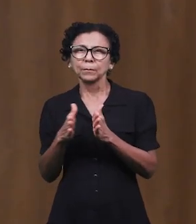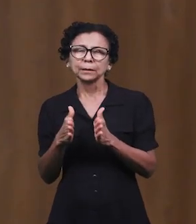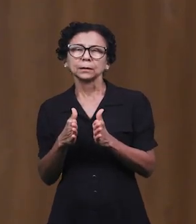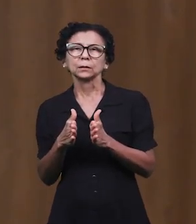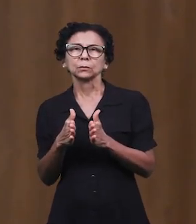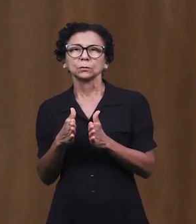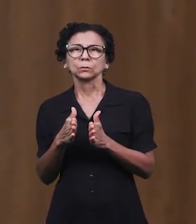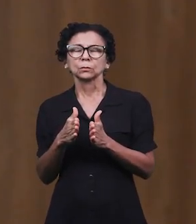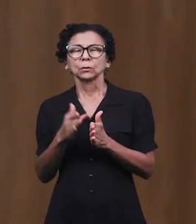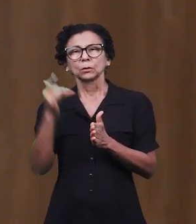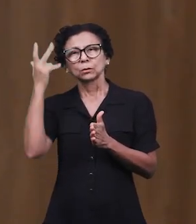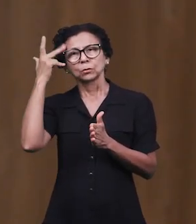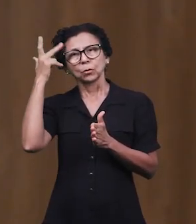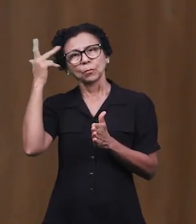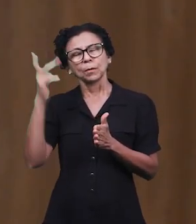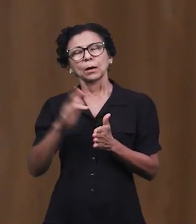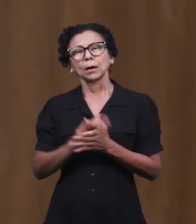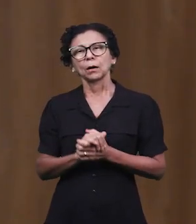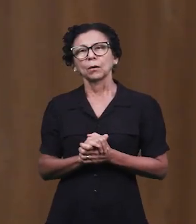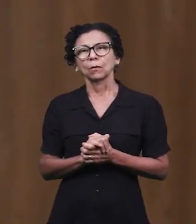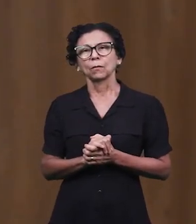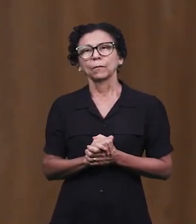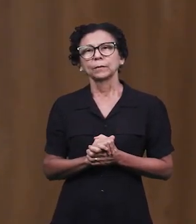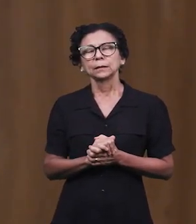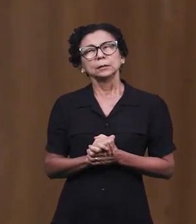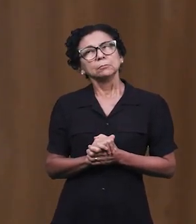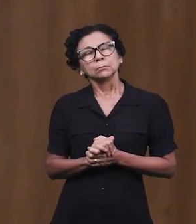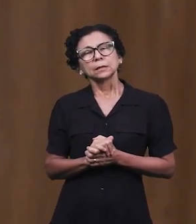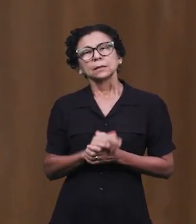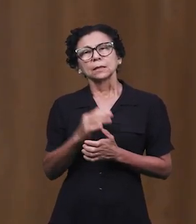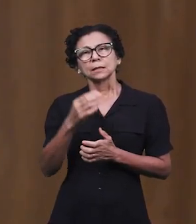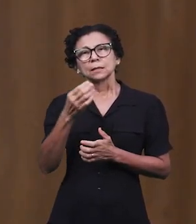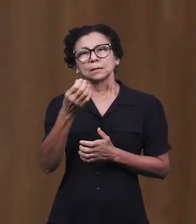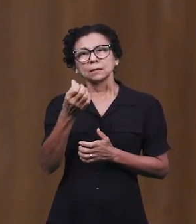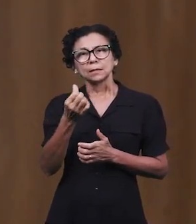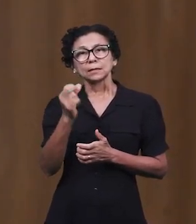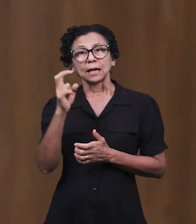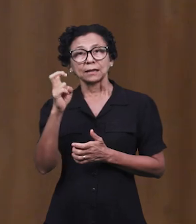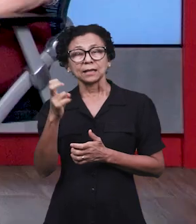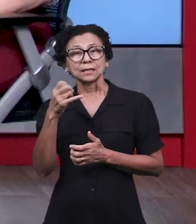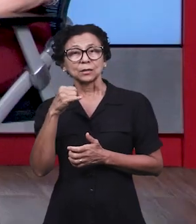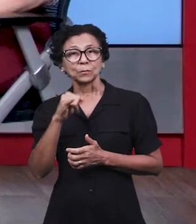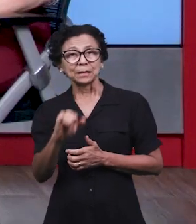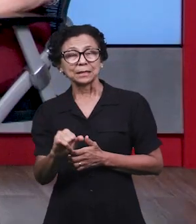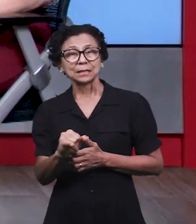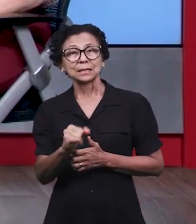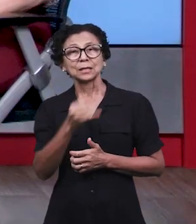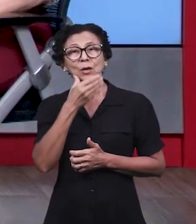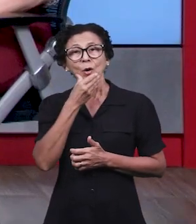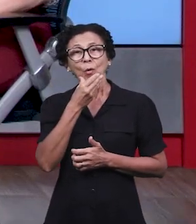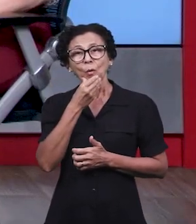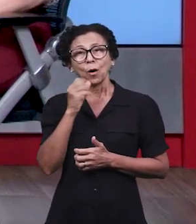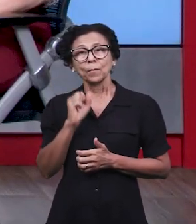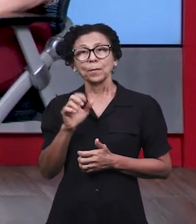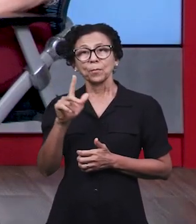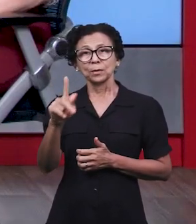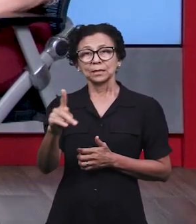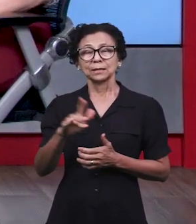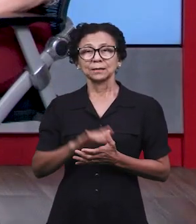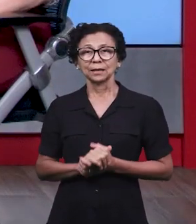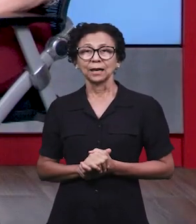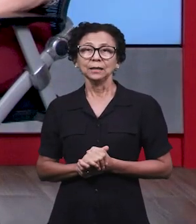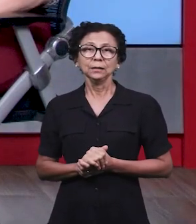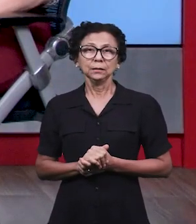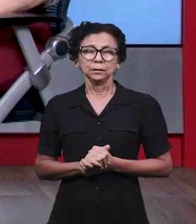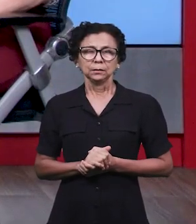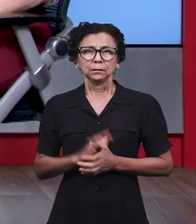deficiência, ele vai se aposentar com 60. Então, assim, já reduz 5 anos. Isso é muito tempo. Sim, quando a gente chega na idade de aposentar, a gente conta nos